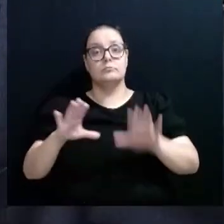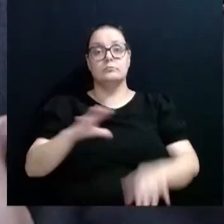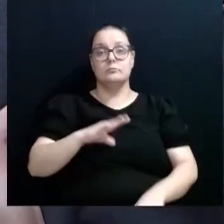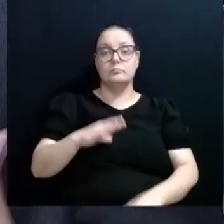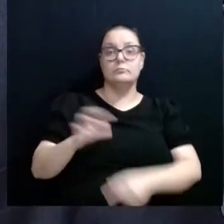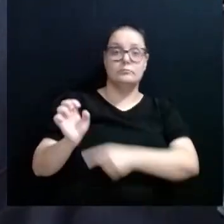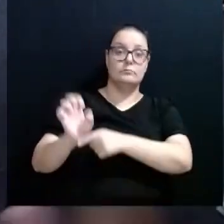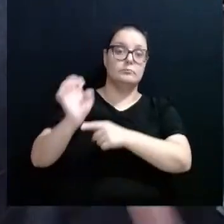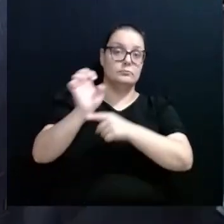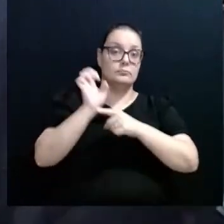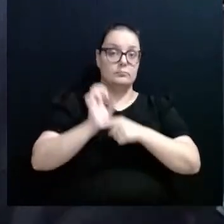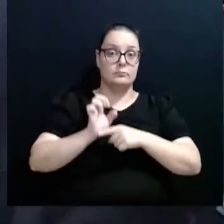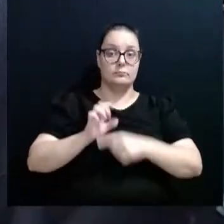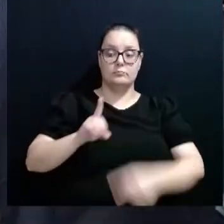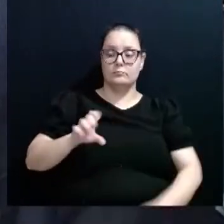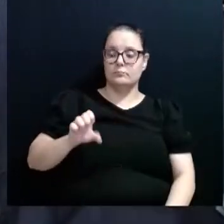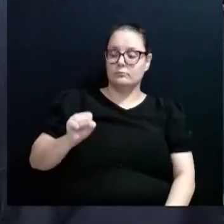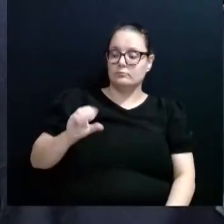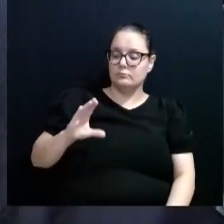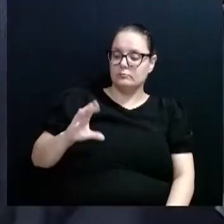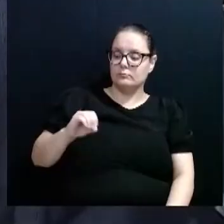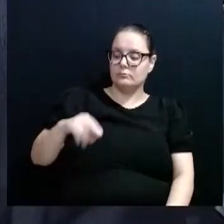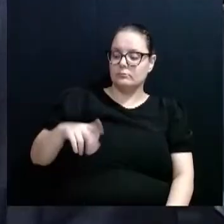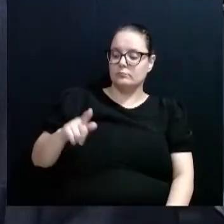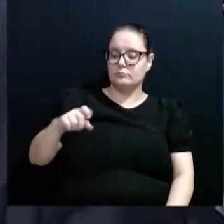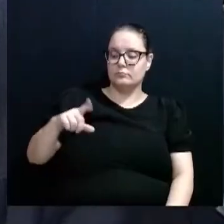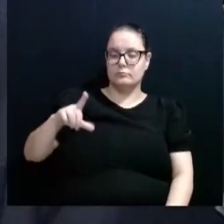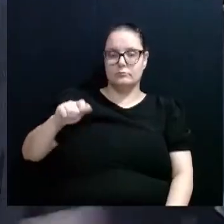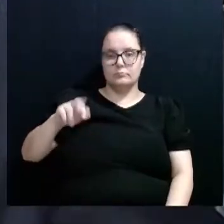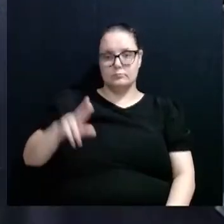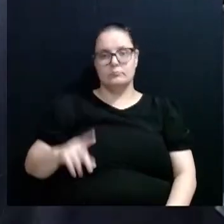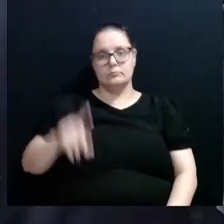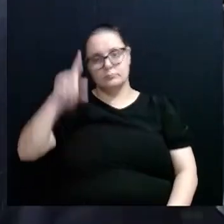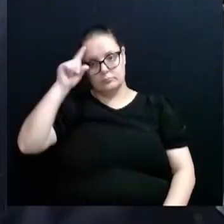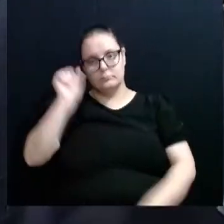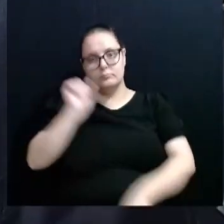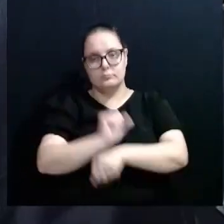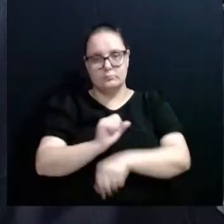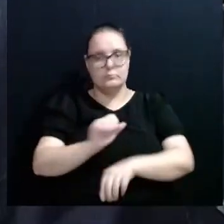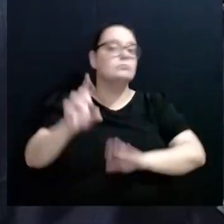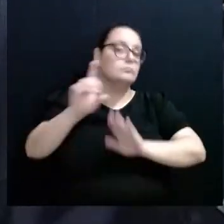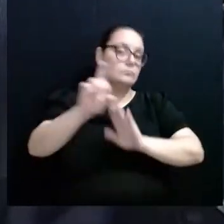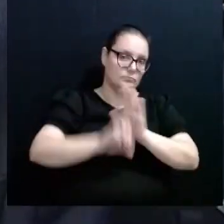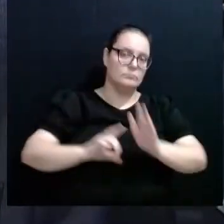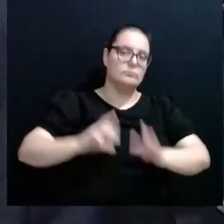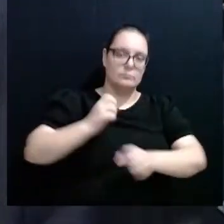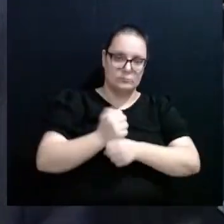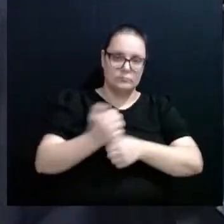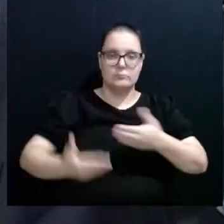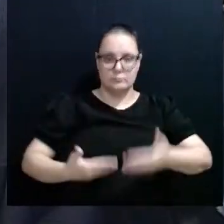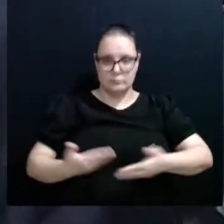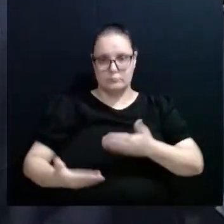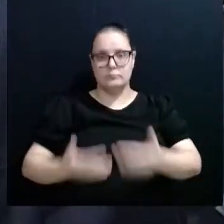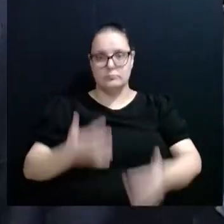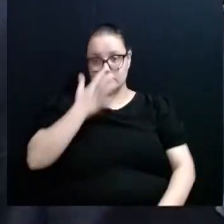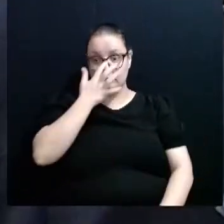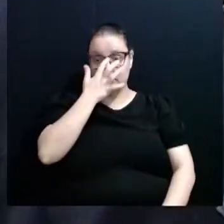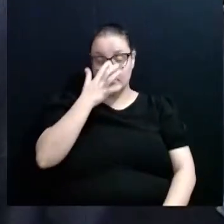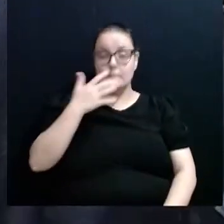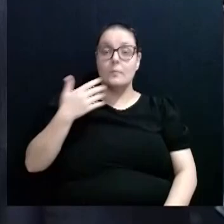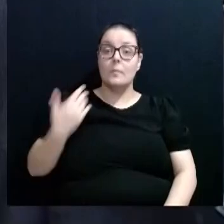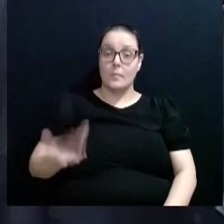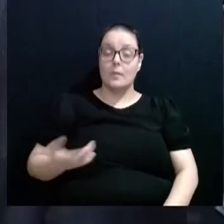a descongelarem esses dias parados a fins dos direitos do conjunto dos servidores. Então, a